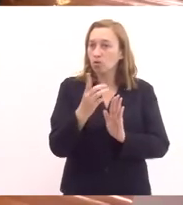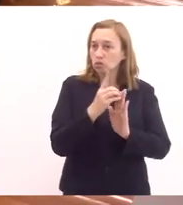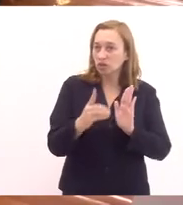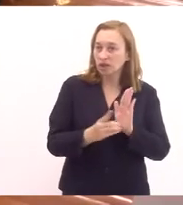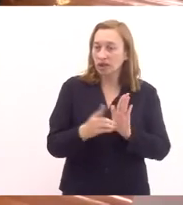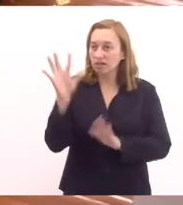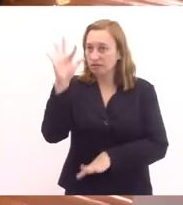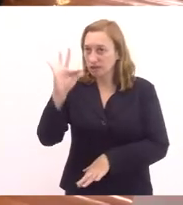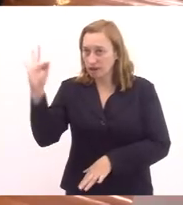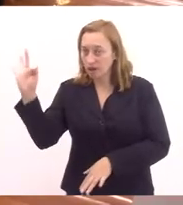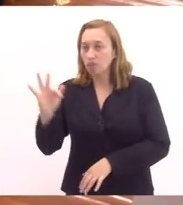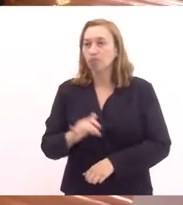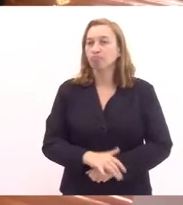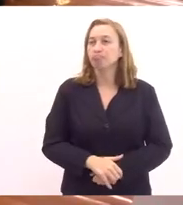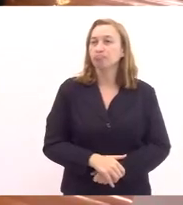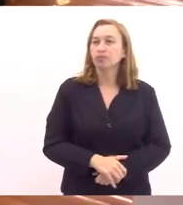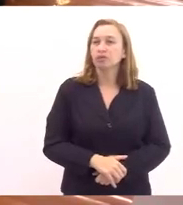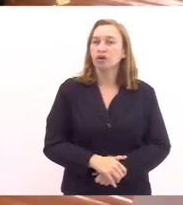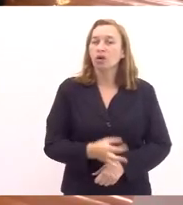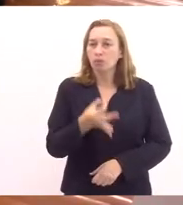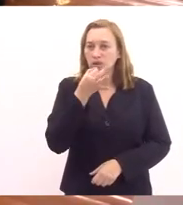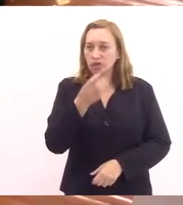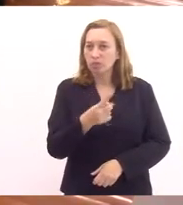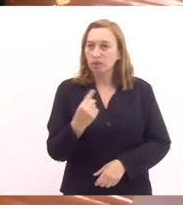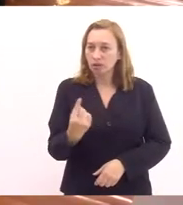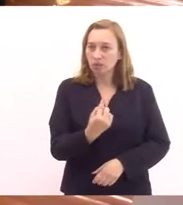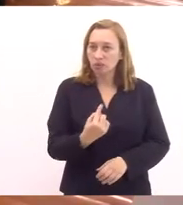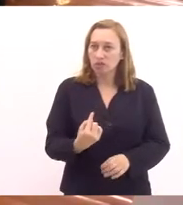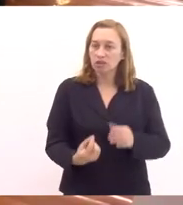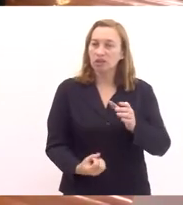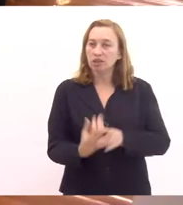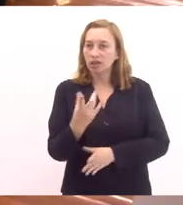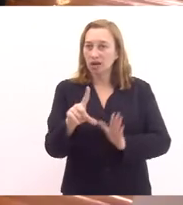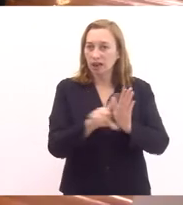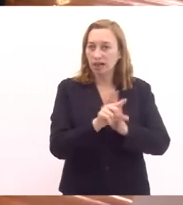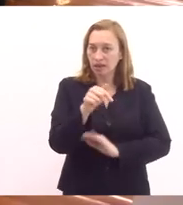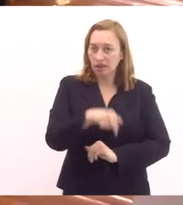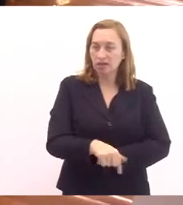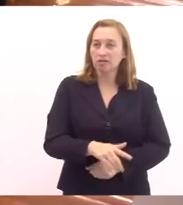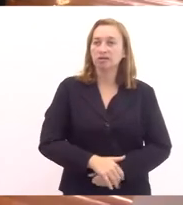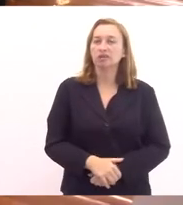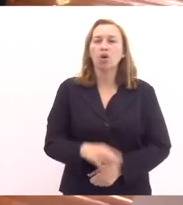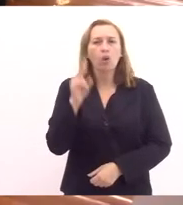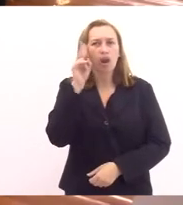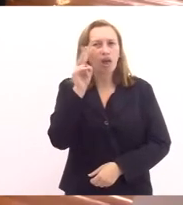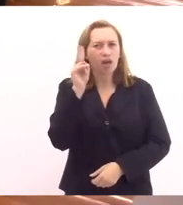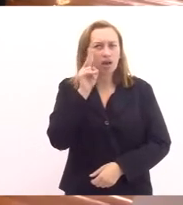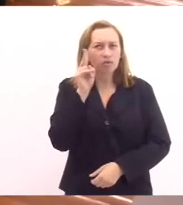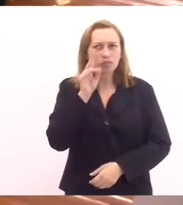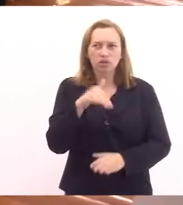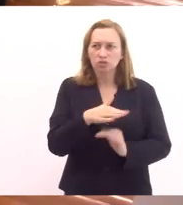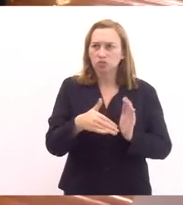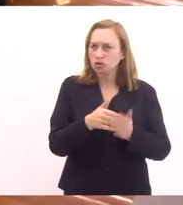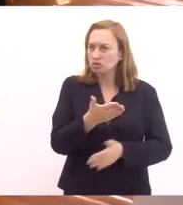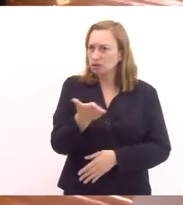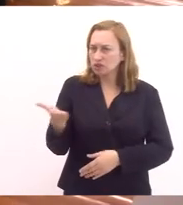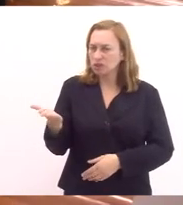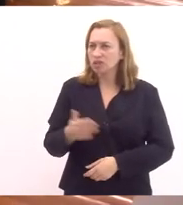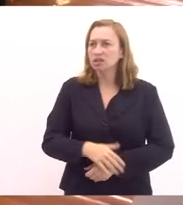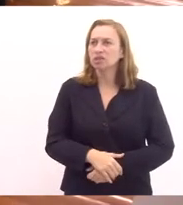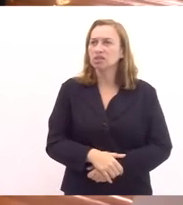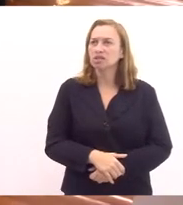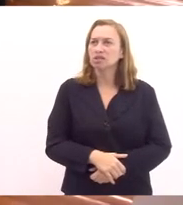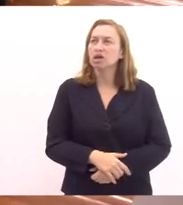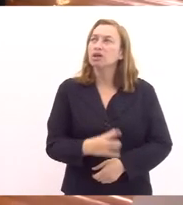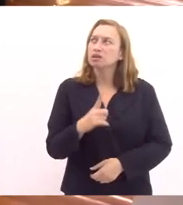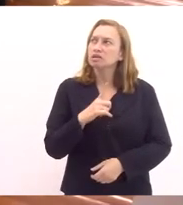Federal e a uma sugestão para gente legislar aquilo eu lembro a todas o seguinte